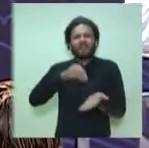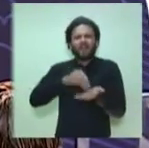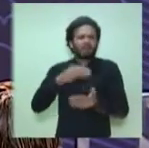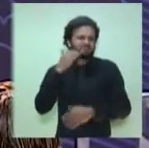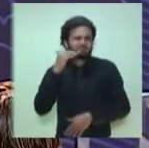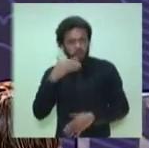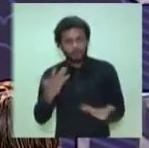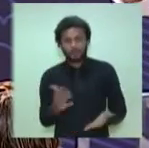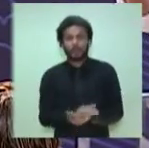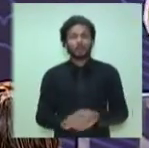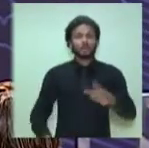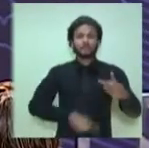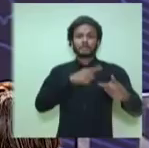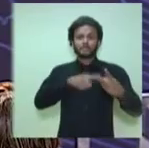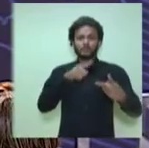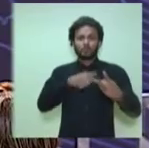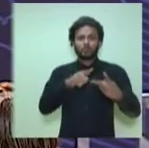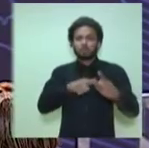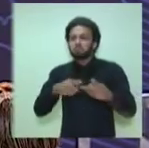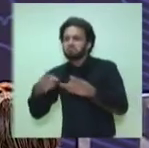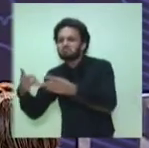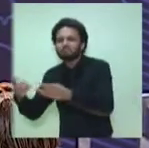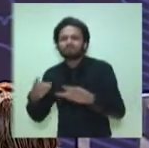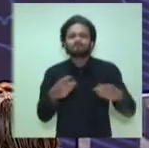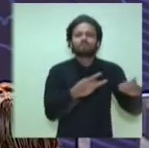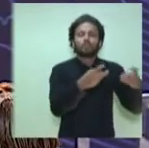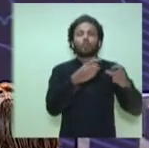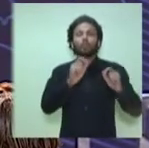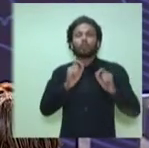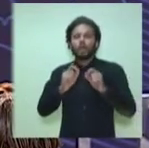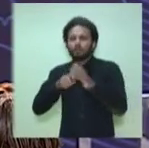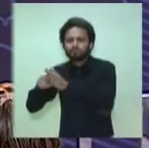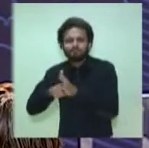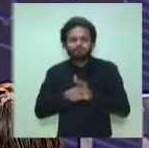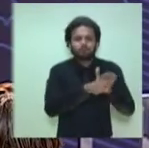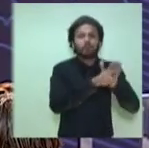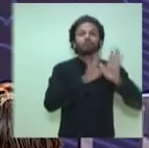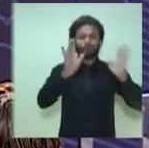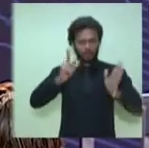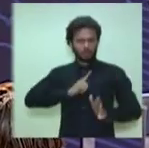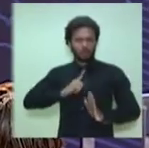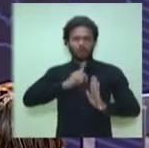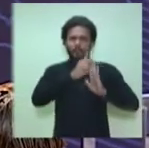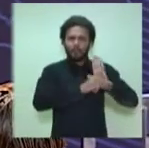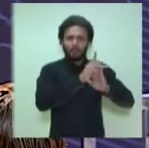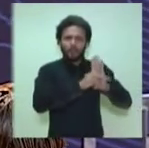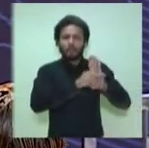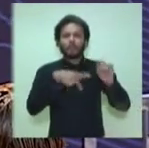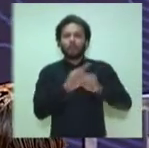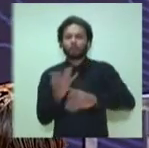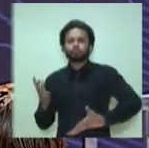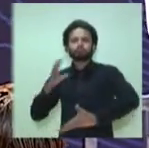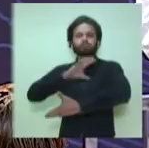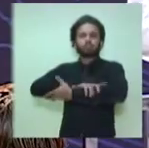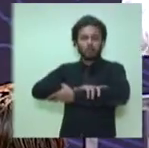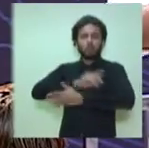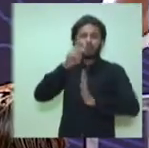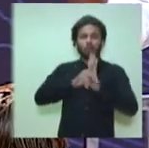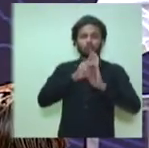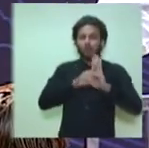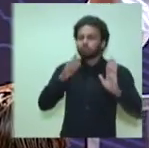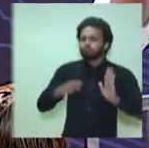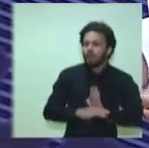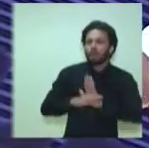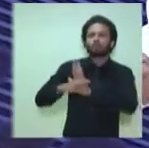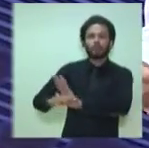Segundo, fazer um censo de pessoas que já fazem projetos sociais e a prefeitura virar parceira desses projetos sociais. Isso